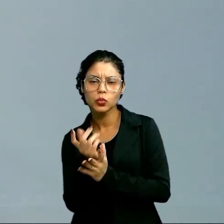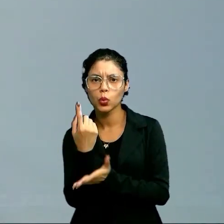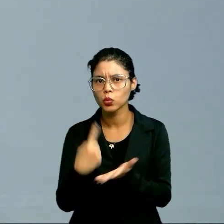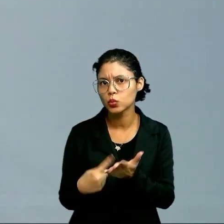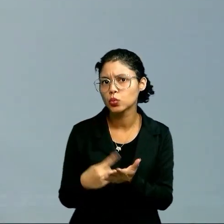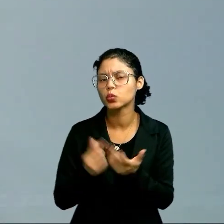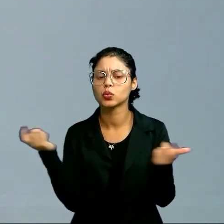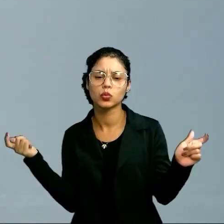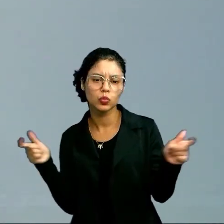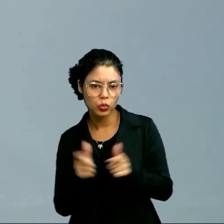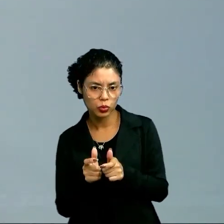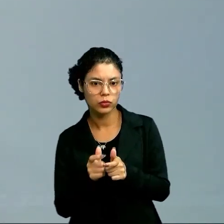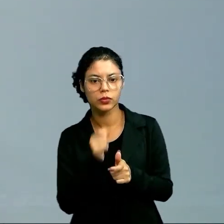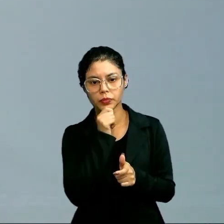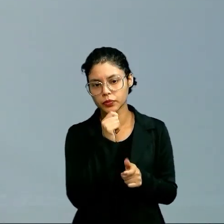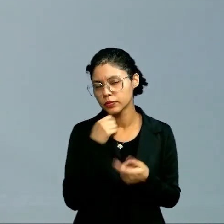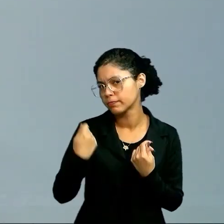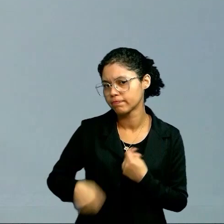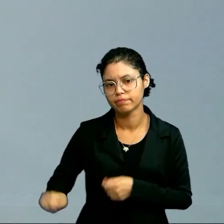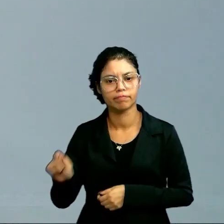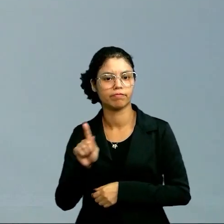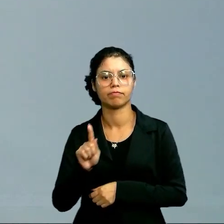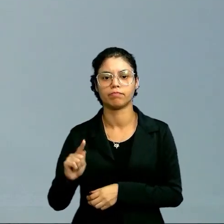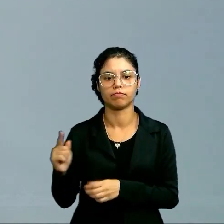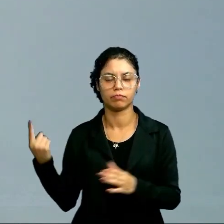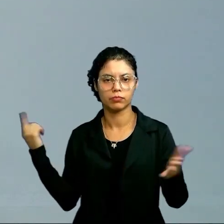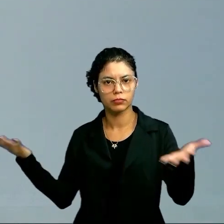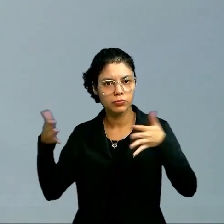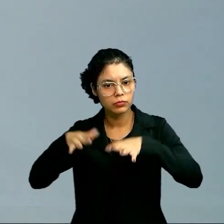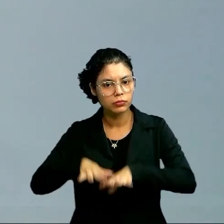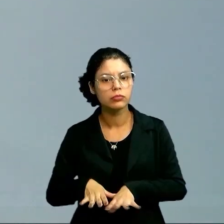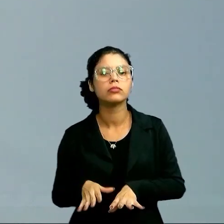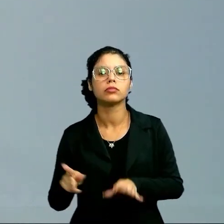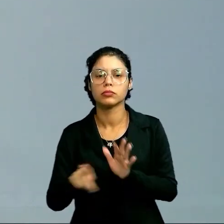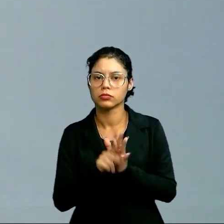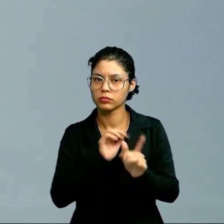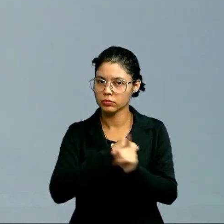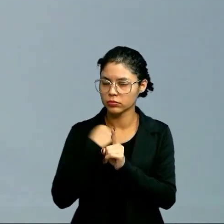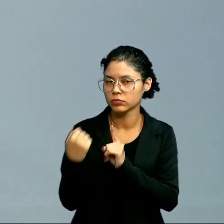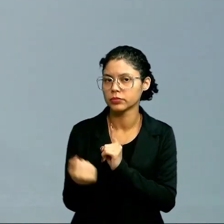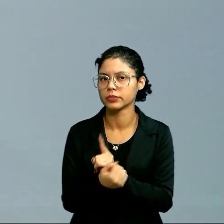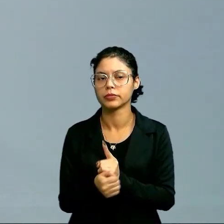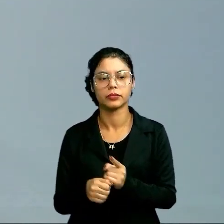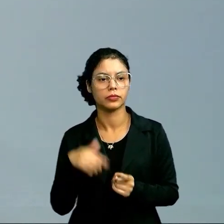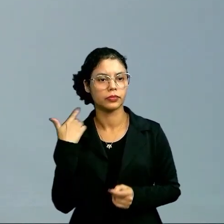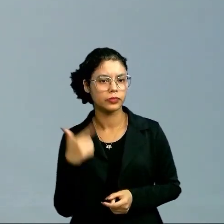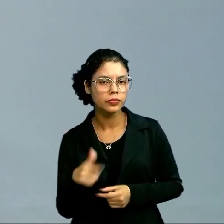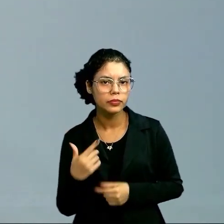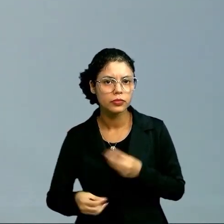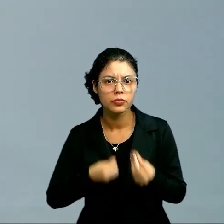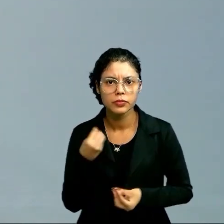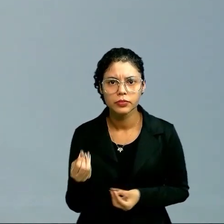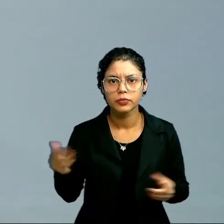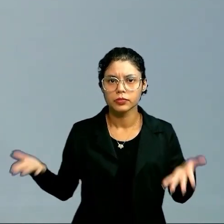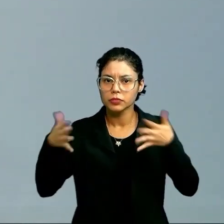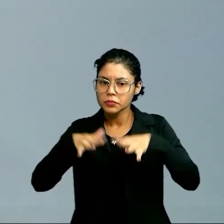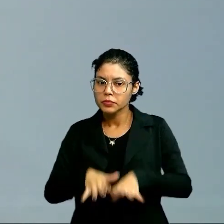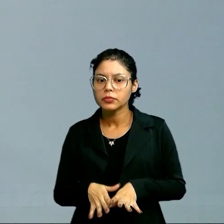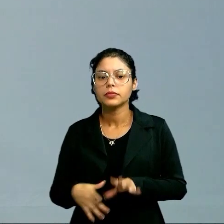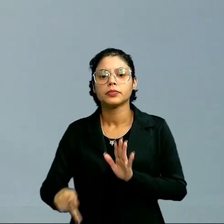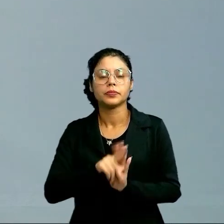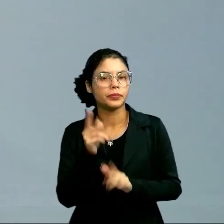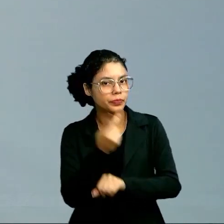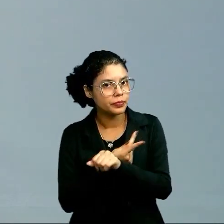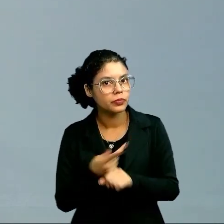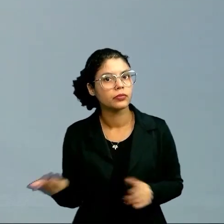considerados minoritários não precisam ser incluídos no processo de socialização? Não devem ser incluídos? Não devem